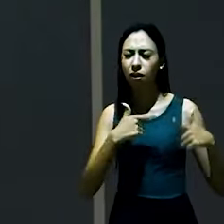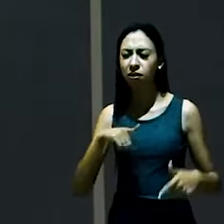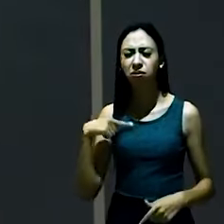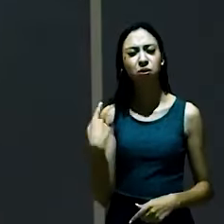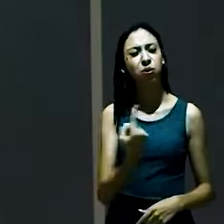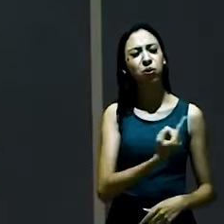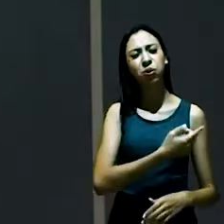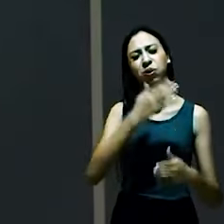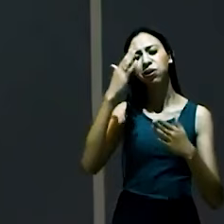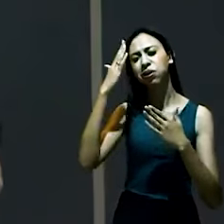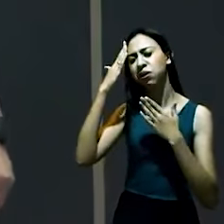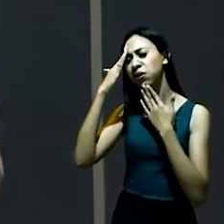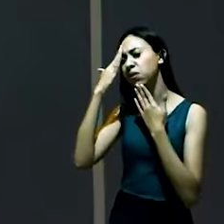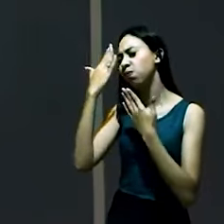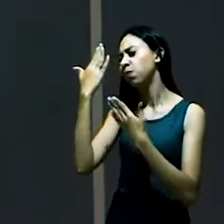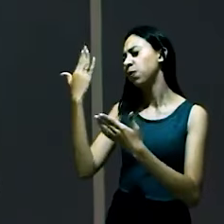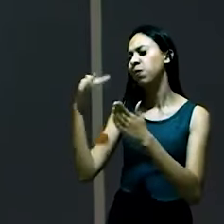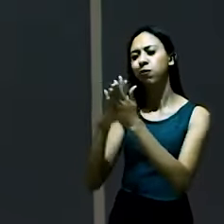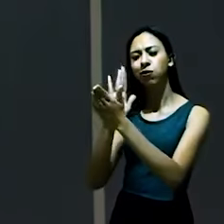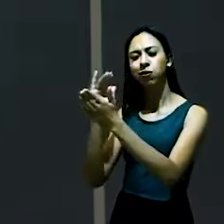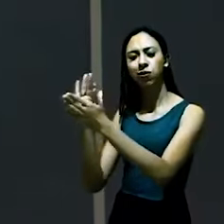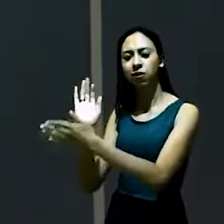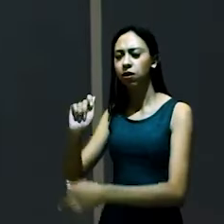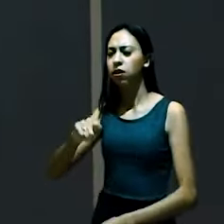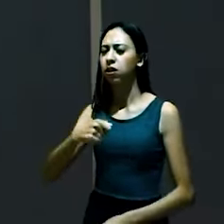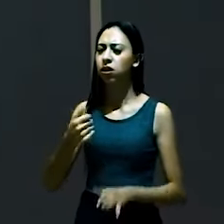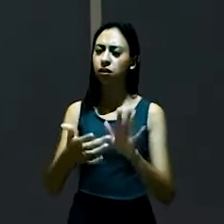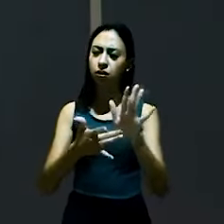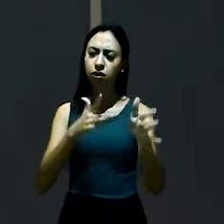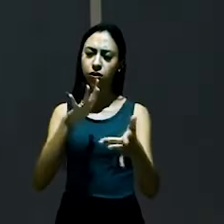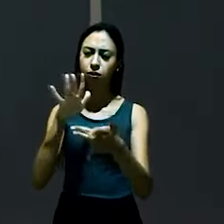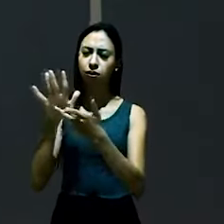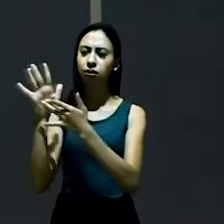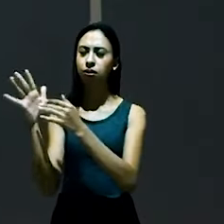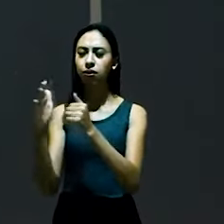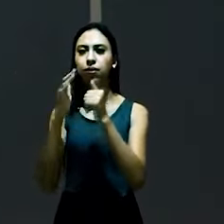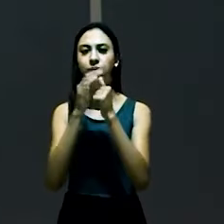Nós te louvamos e agradecidos somos no nome de Jesus.